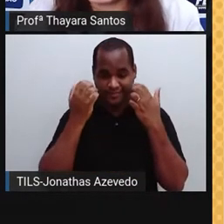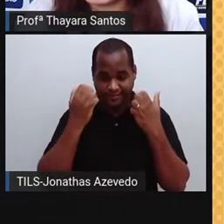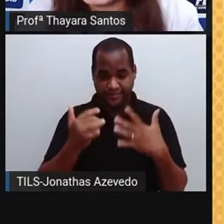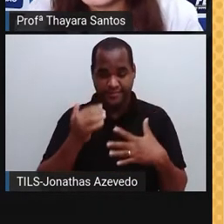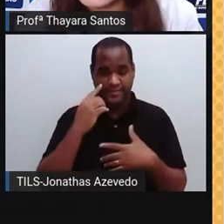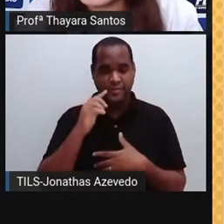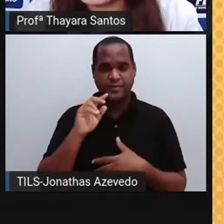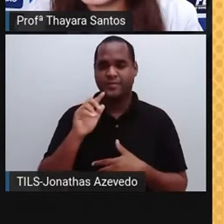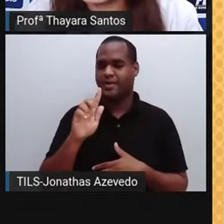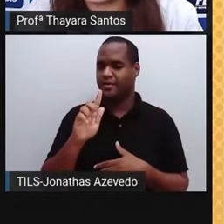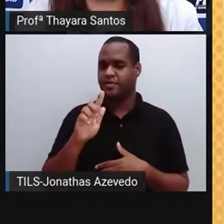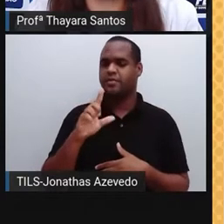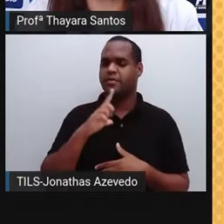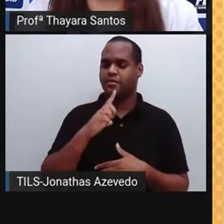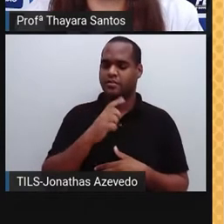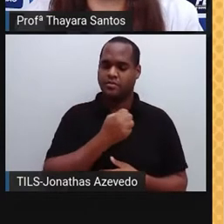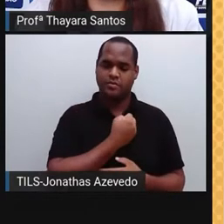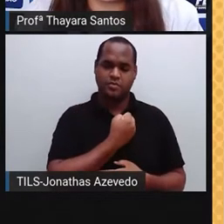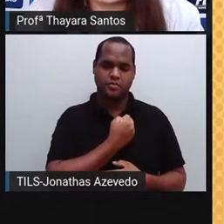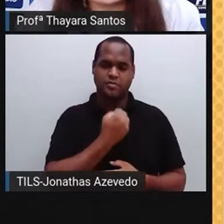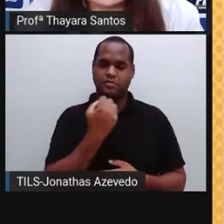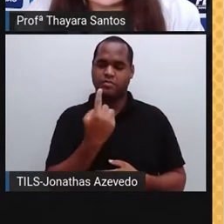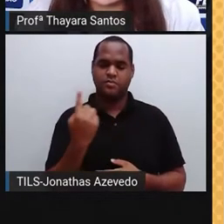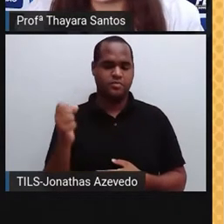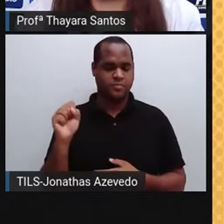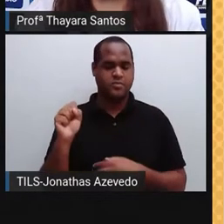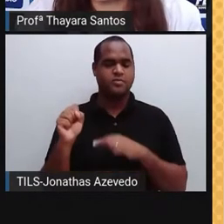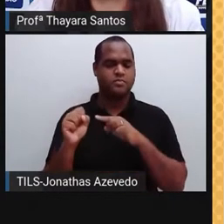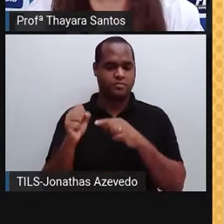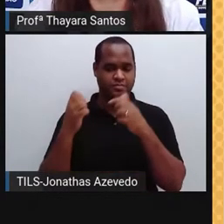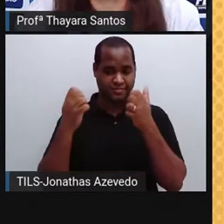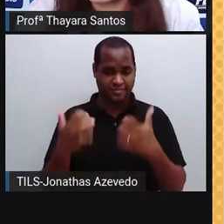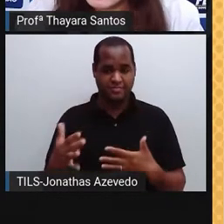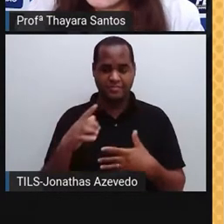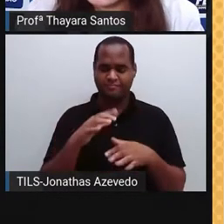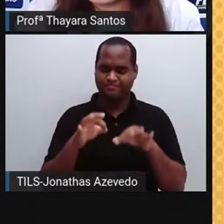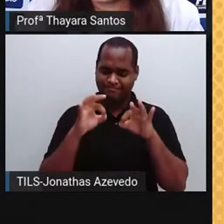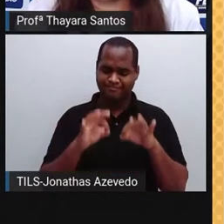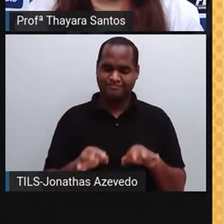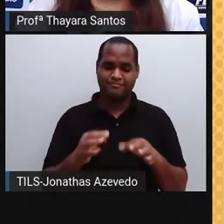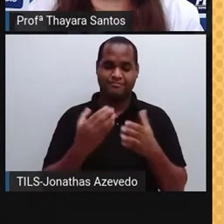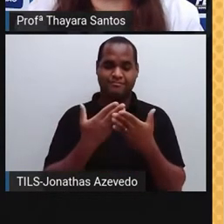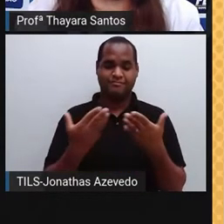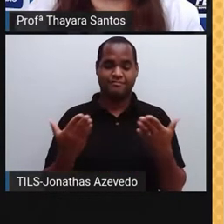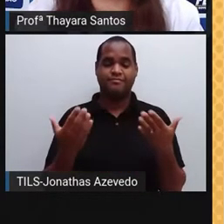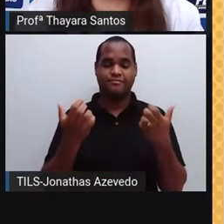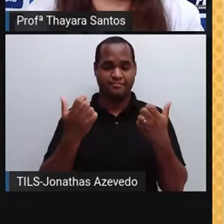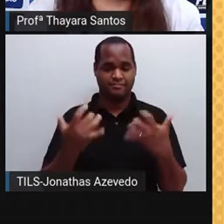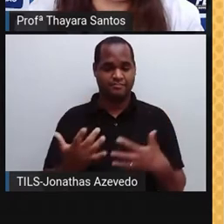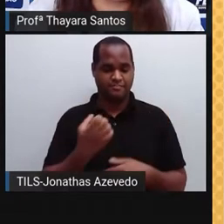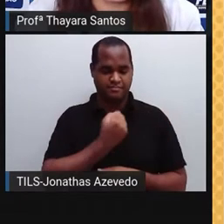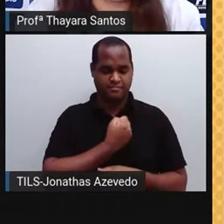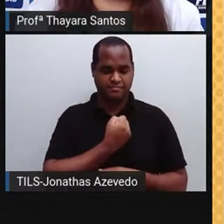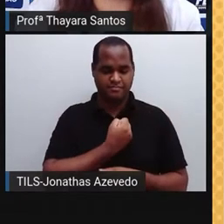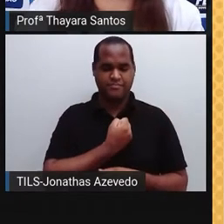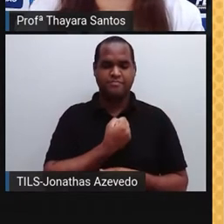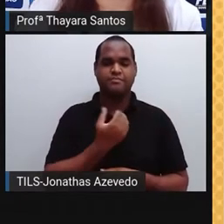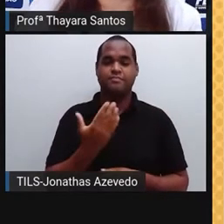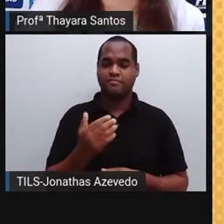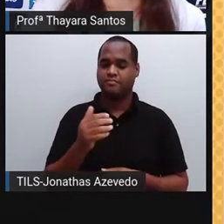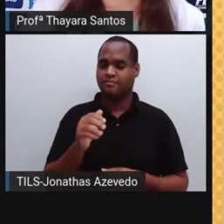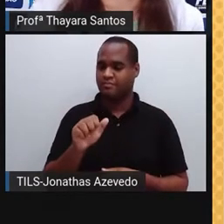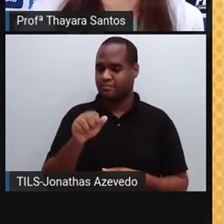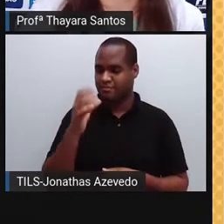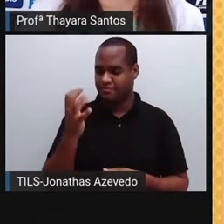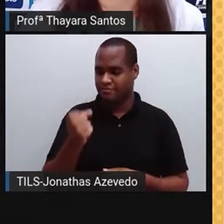Og, a gente vai ver que o número atômico dele é 118. É justamente o número atômico, a